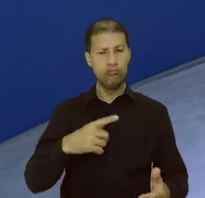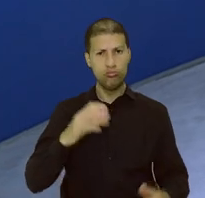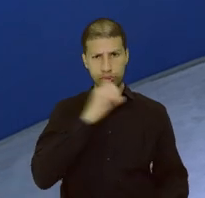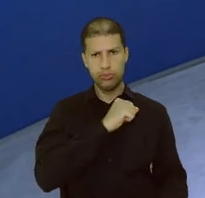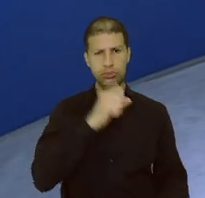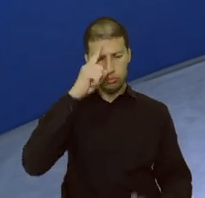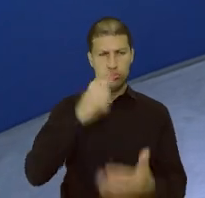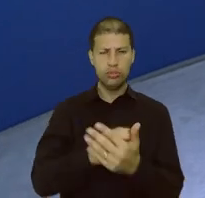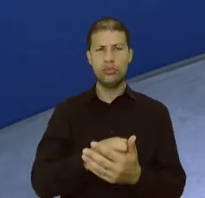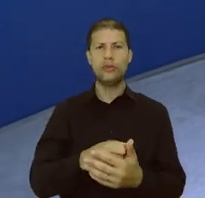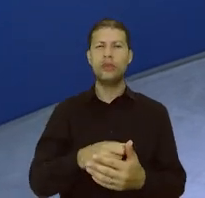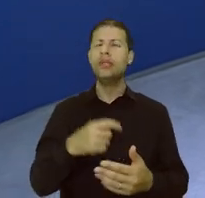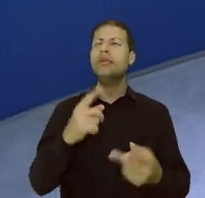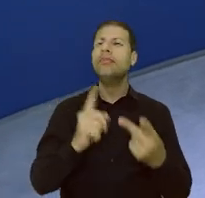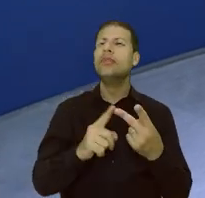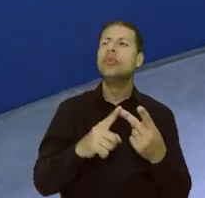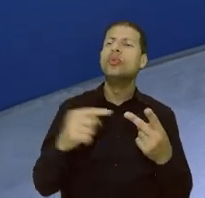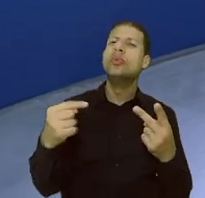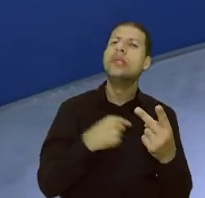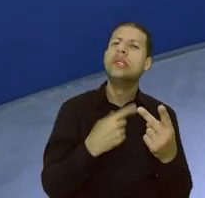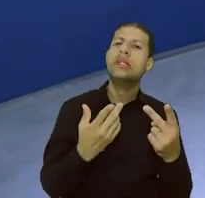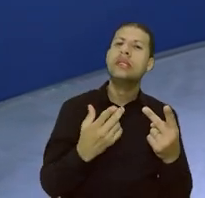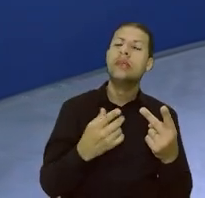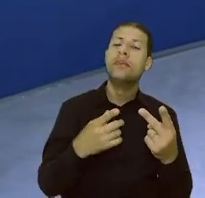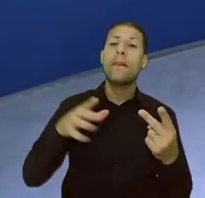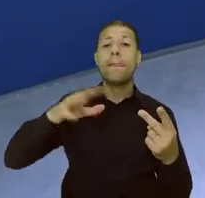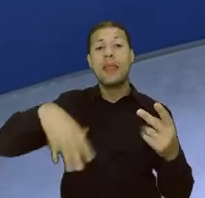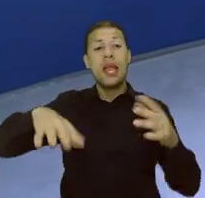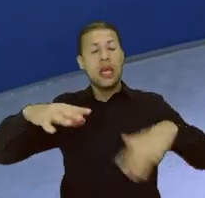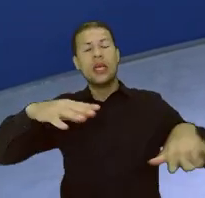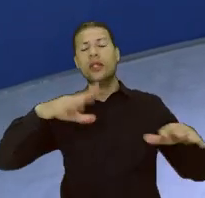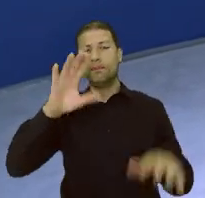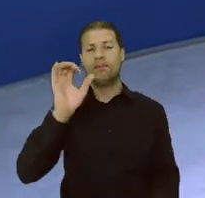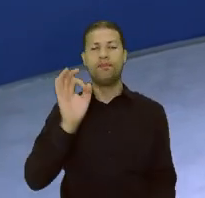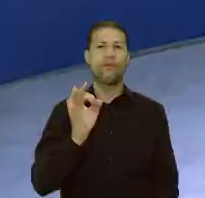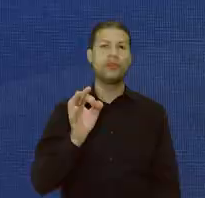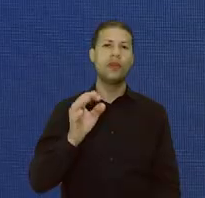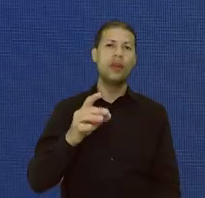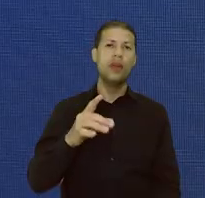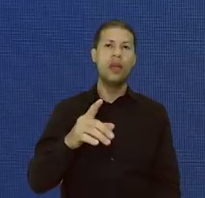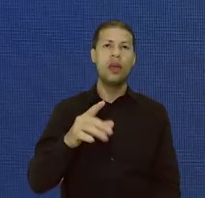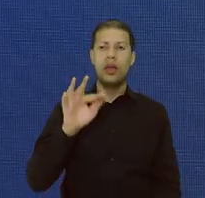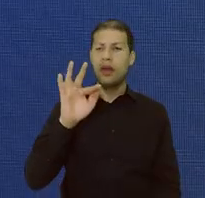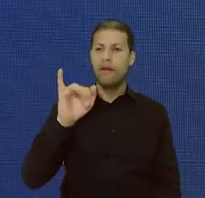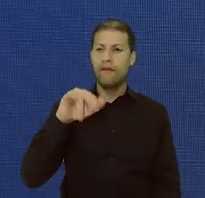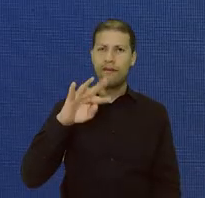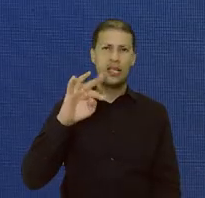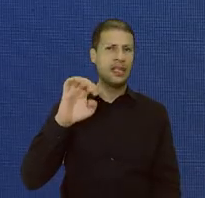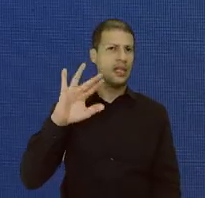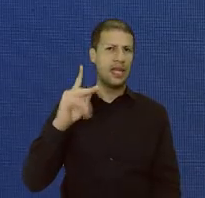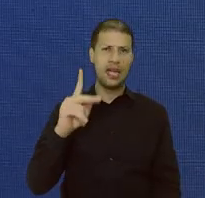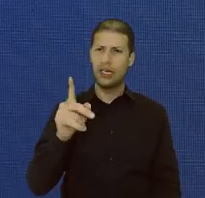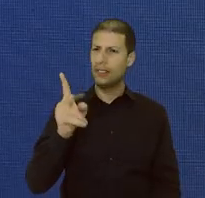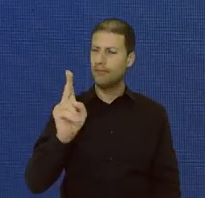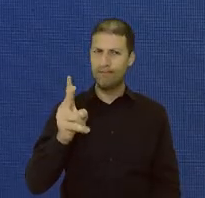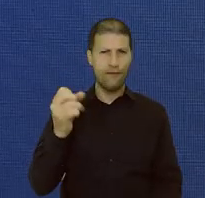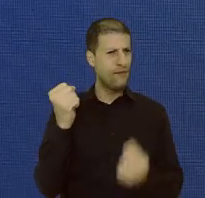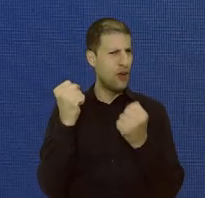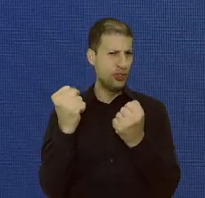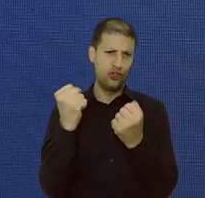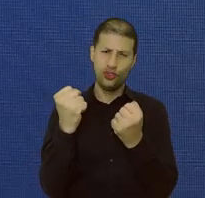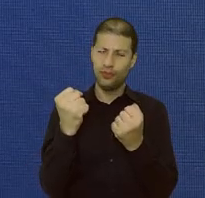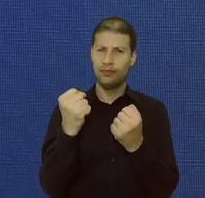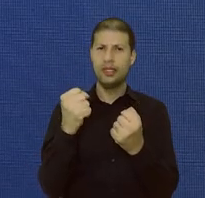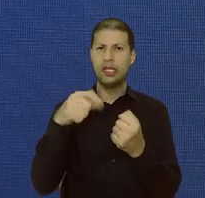Confesso que quando a pergunta que você falou dos setores os setores é o fim até que continua sendo um setor super forte para para